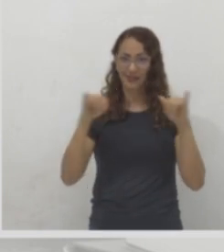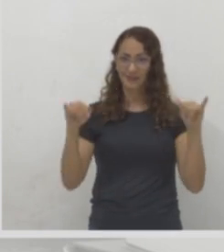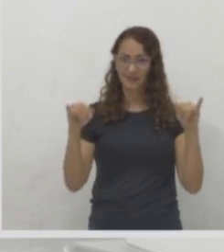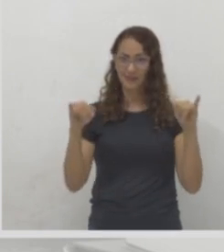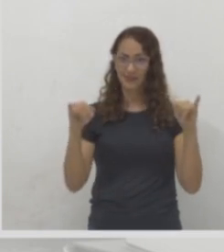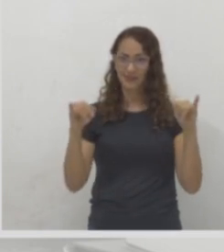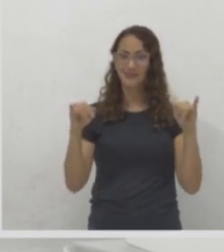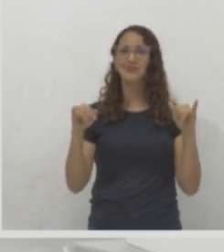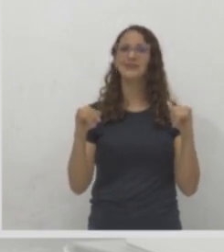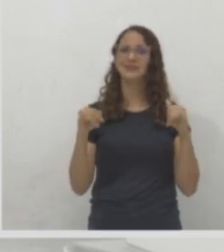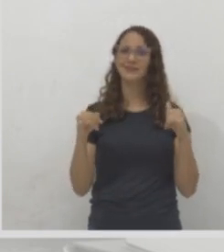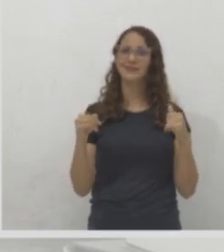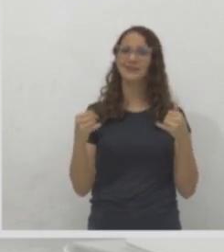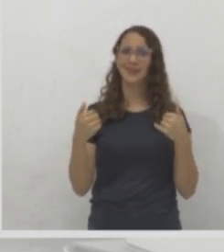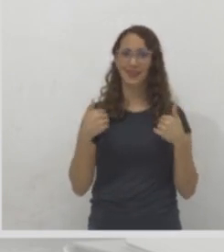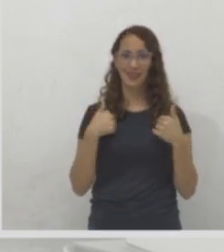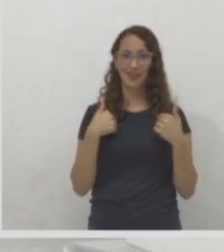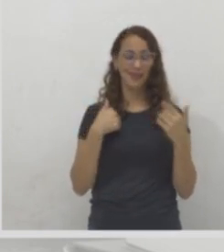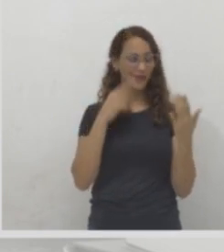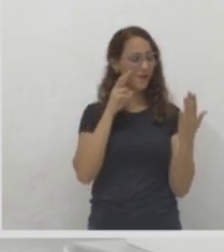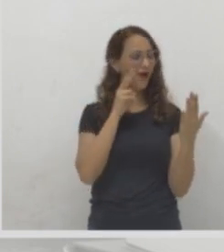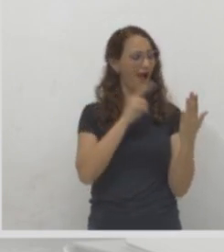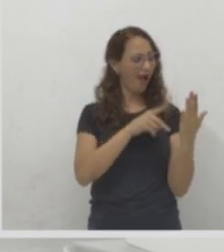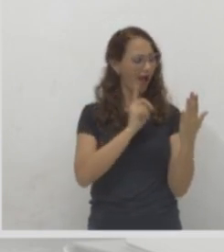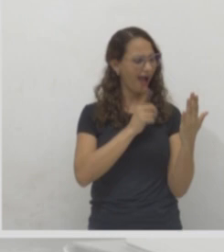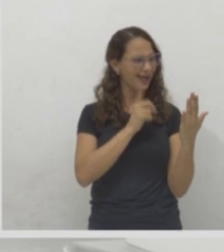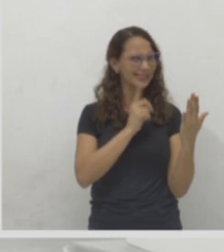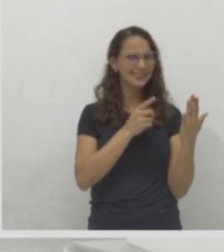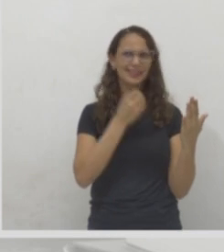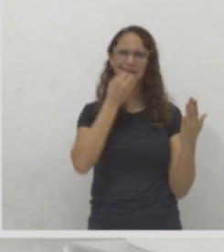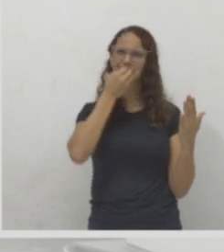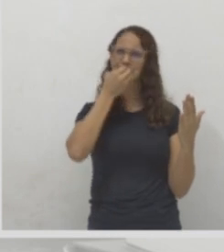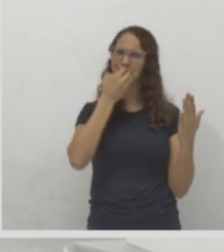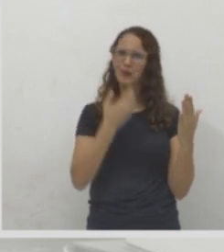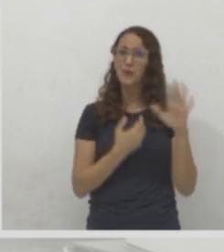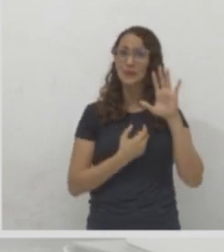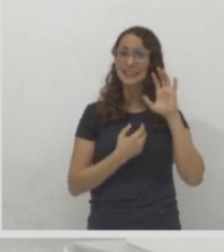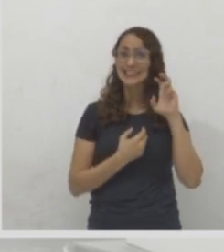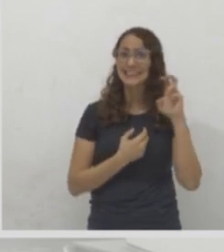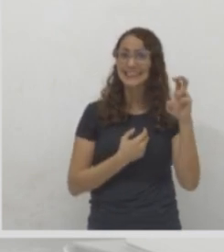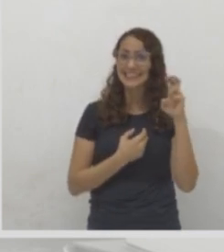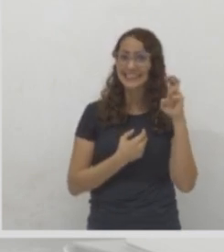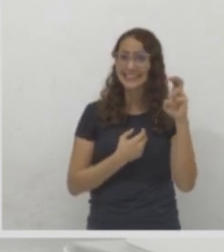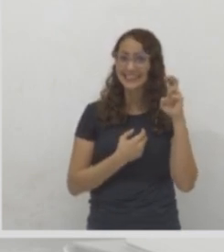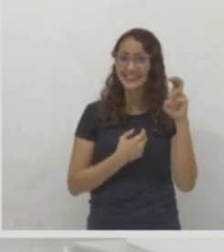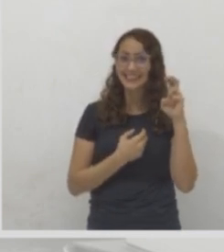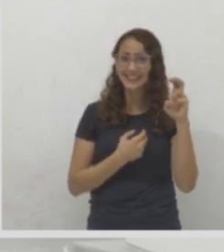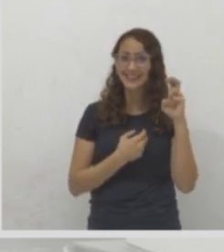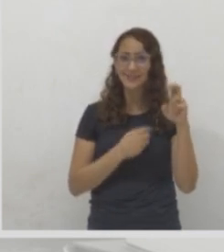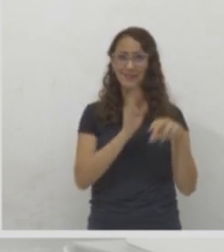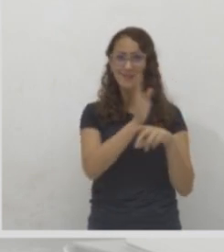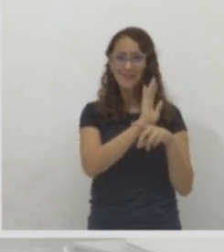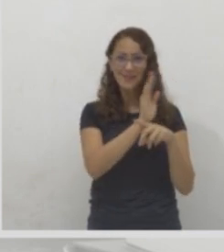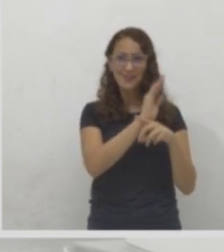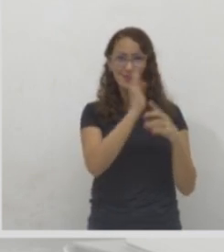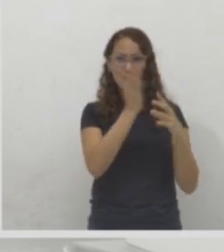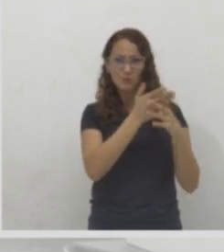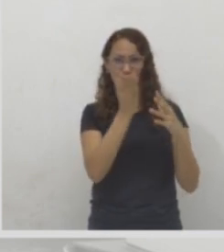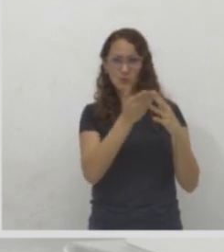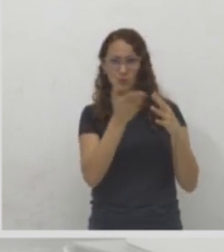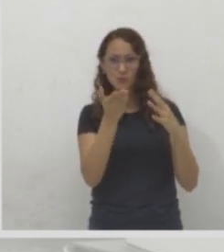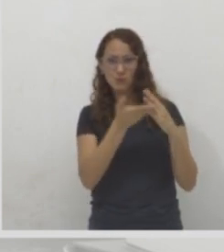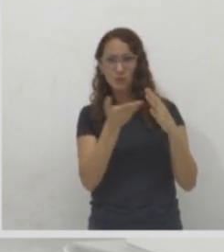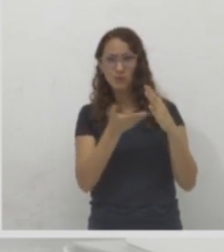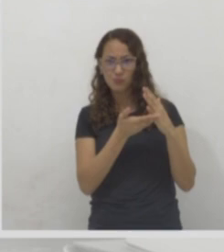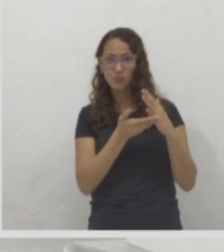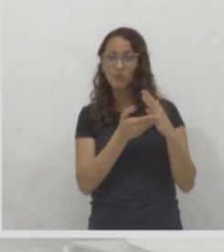melhor dizendo, eu vou ter a indicação de 5 séries que são